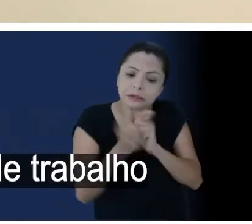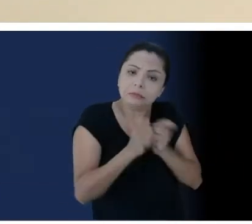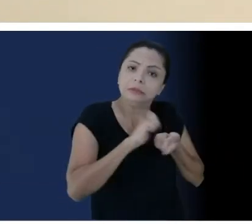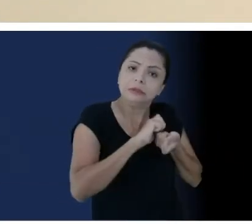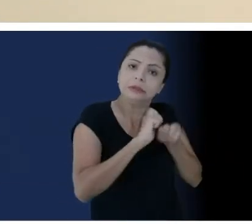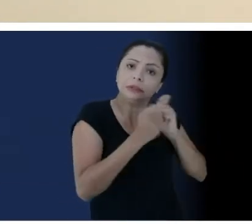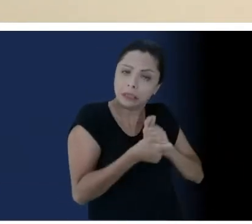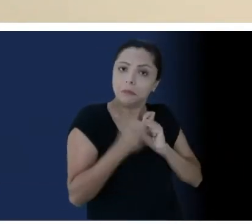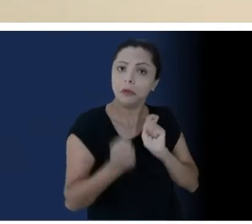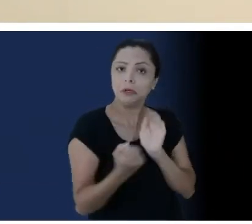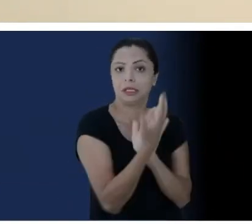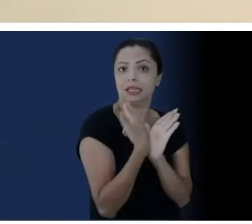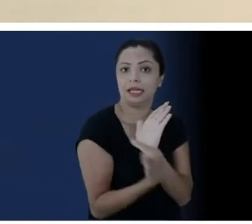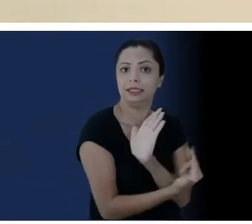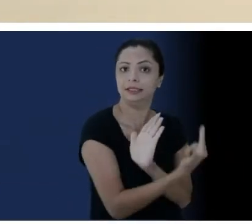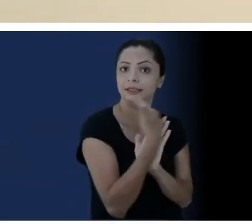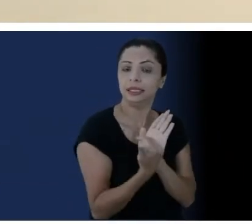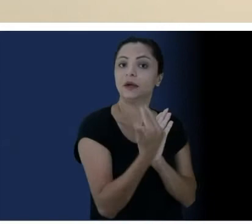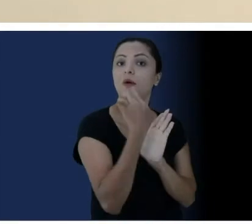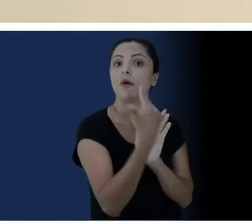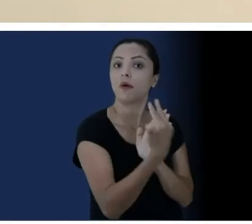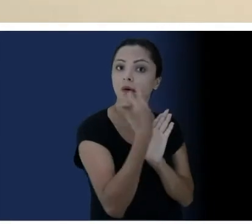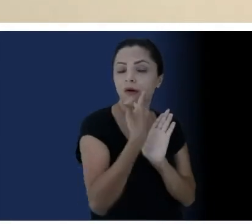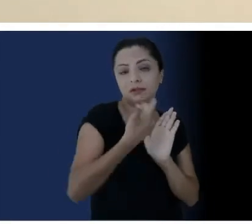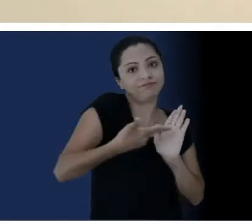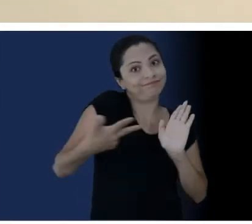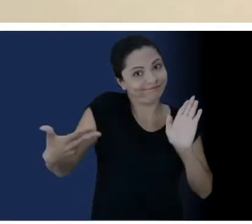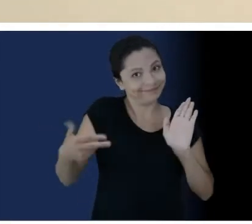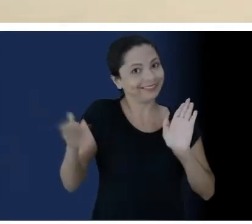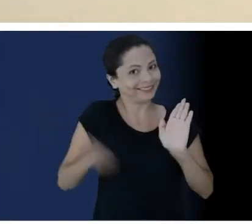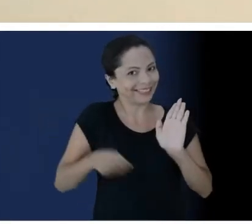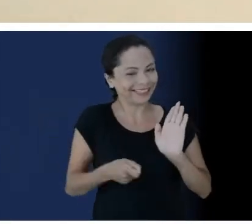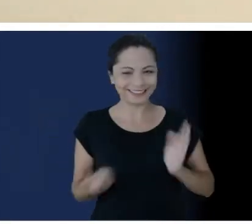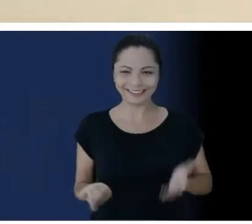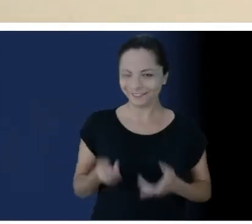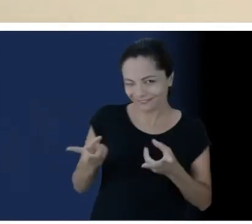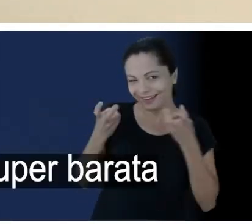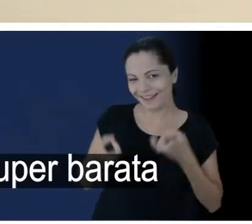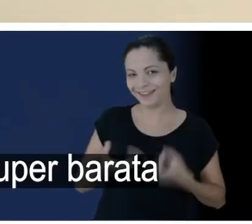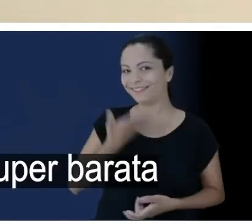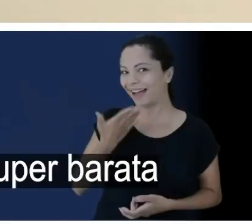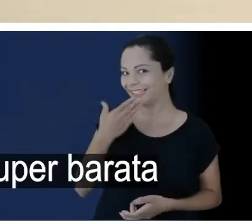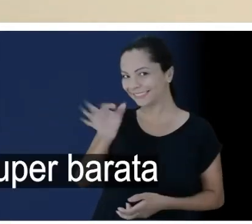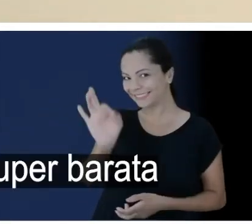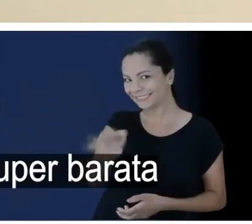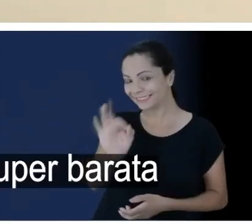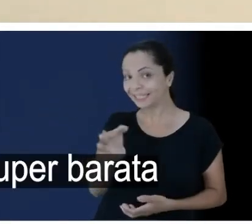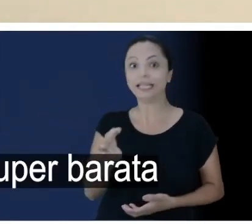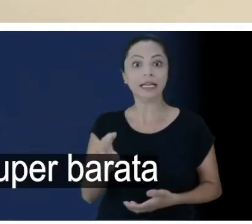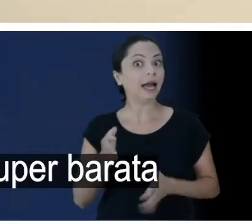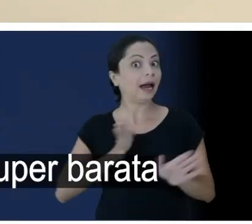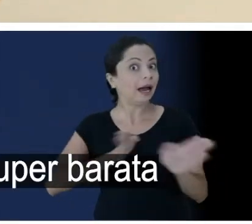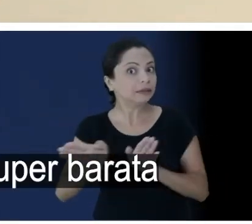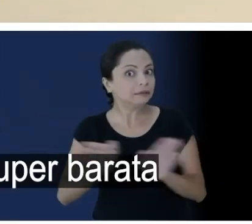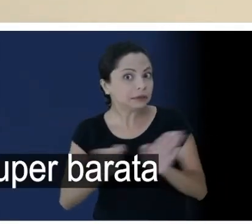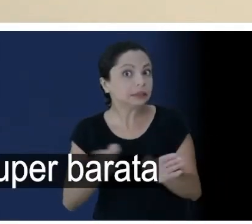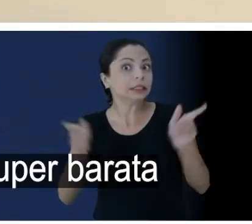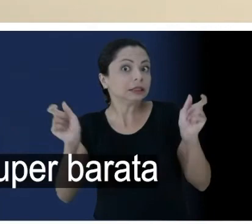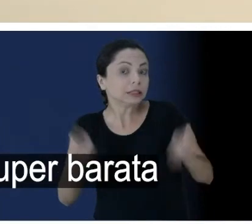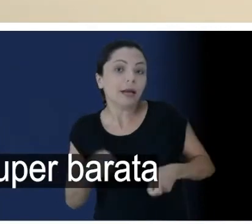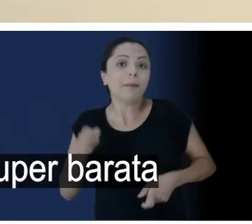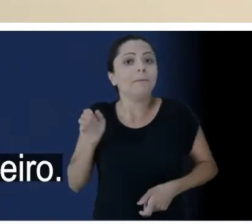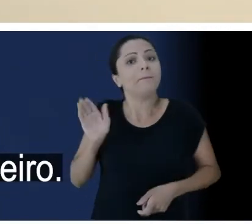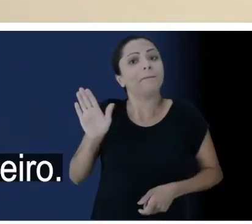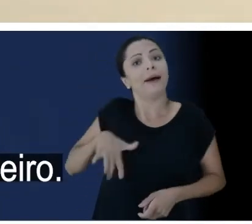trabalho com outros recursos, como desenhos, cores, entre outros. Viu como é fácil? Na maioria dos casos, a acessibilidade pode ser